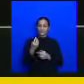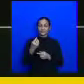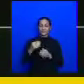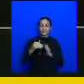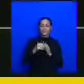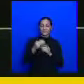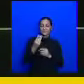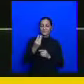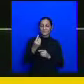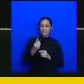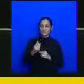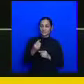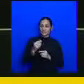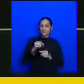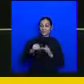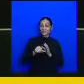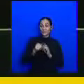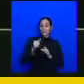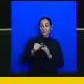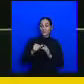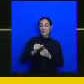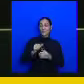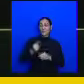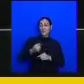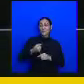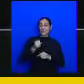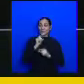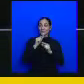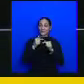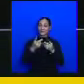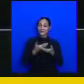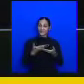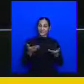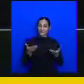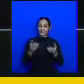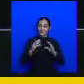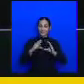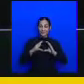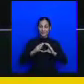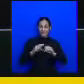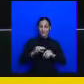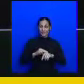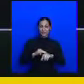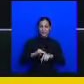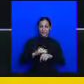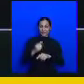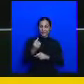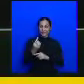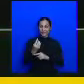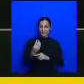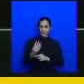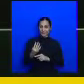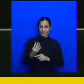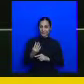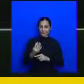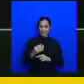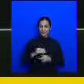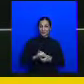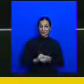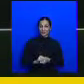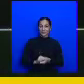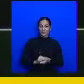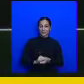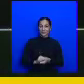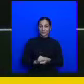31. Vamos chamar o primeiro número. Boa sorte para você. Bola marrom 14. Marrom